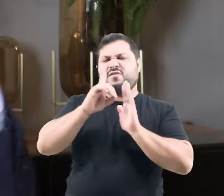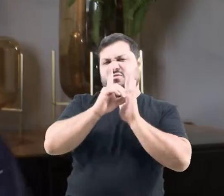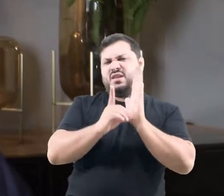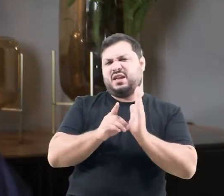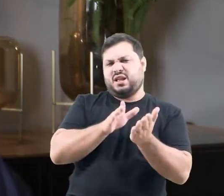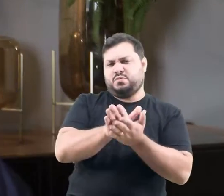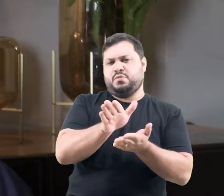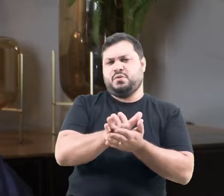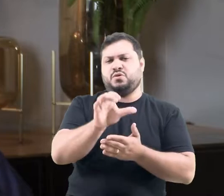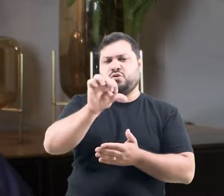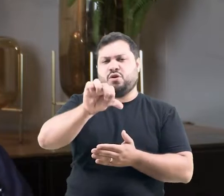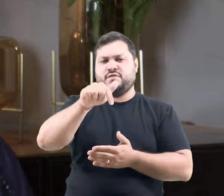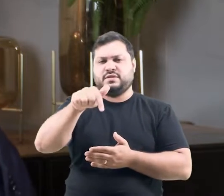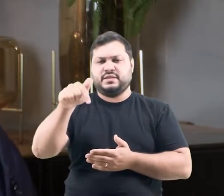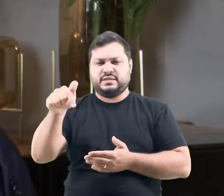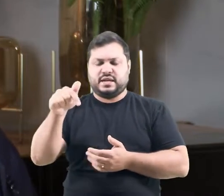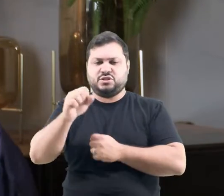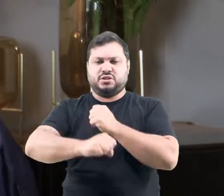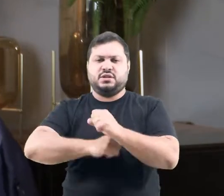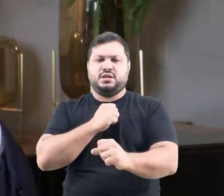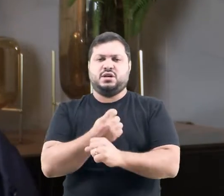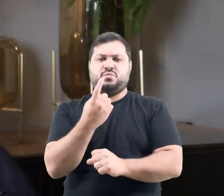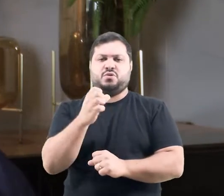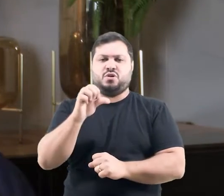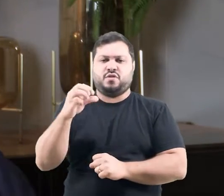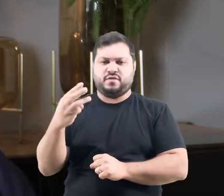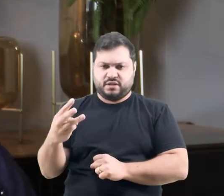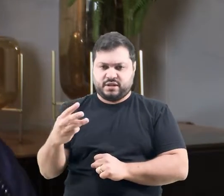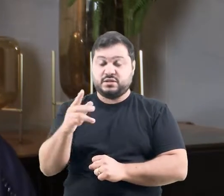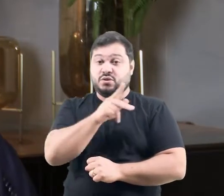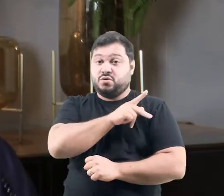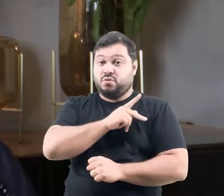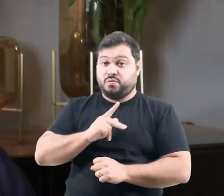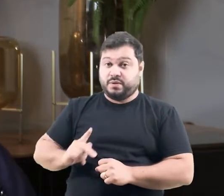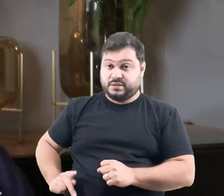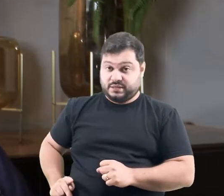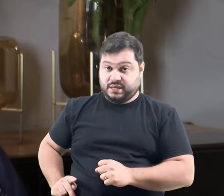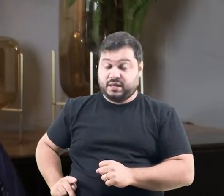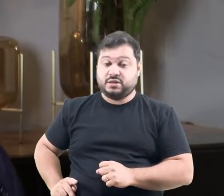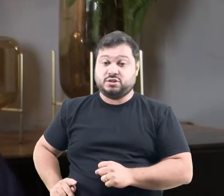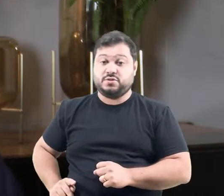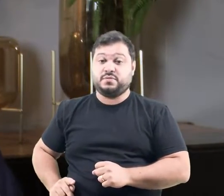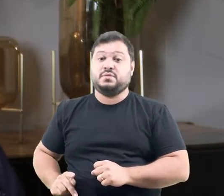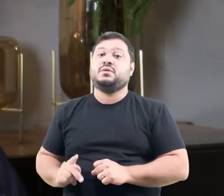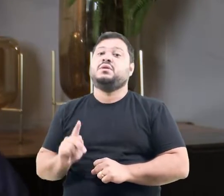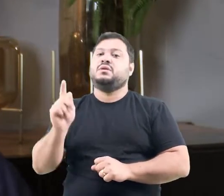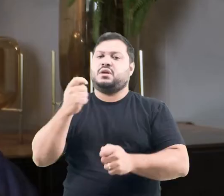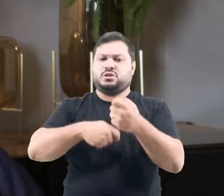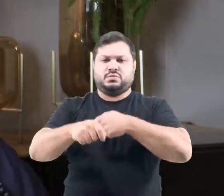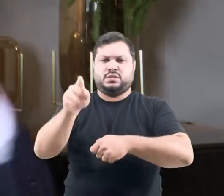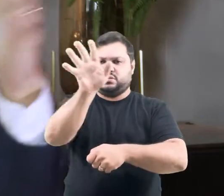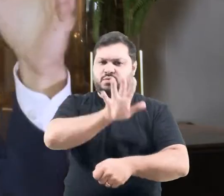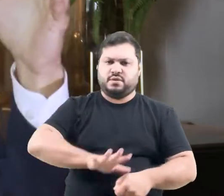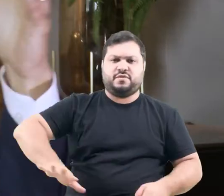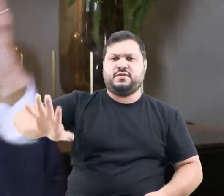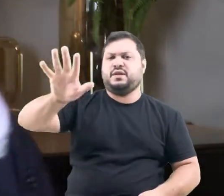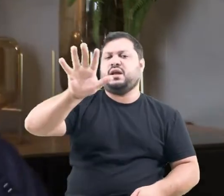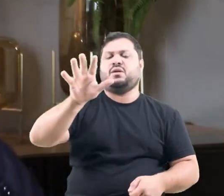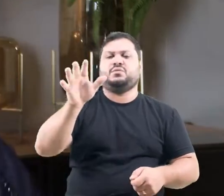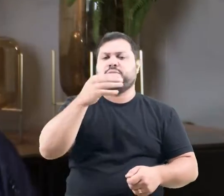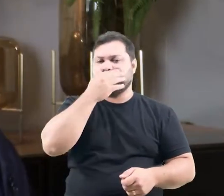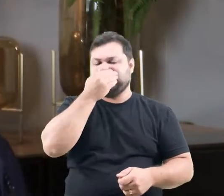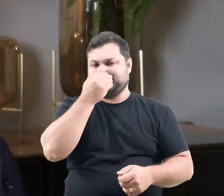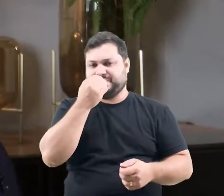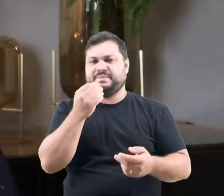um decreto, que é o Decreto 977 de 1993, pelo Presidente da República, né? Que se aplica à administração pública federal, de